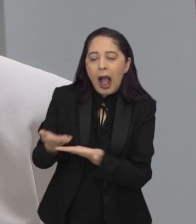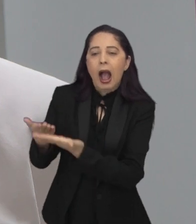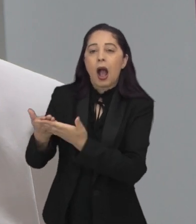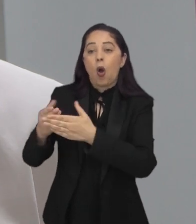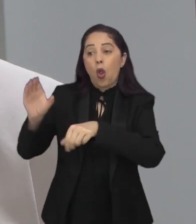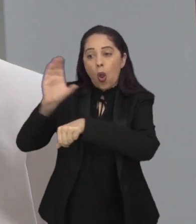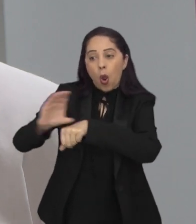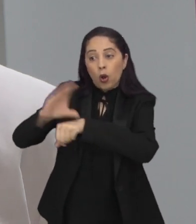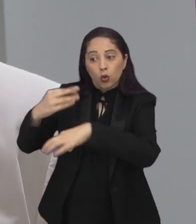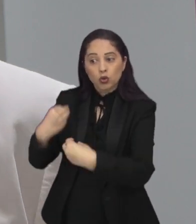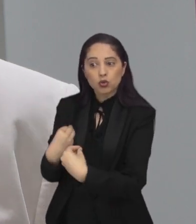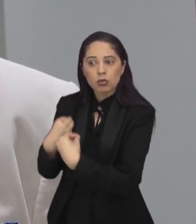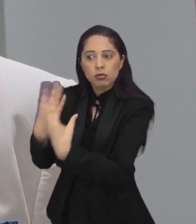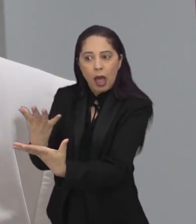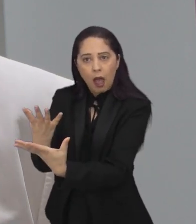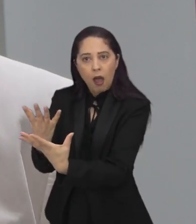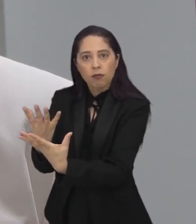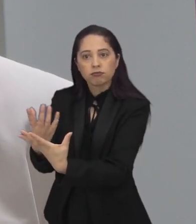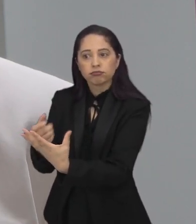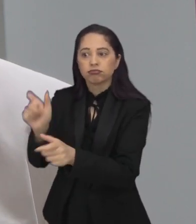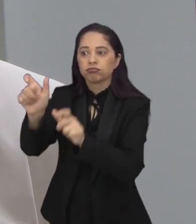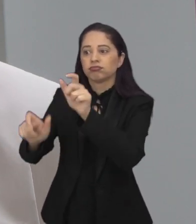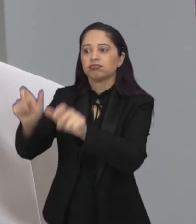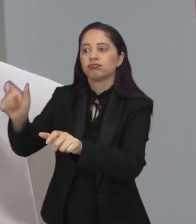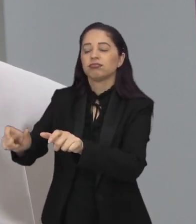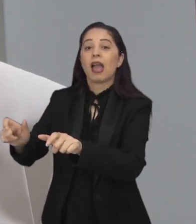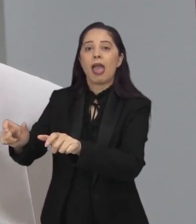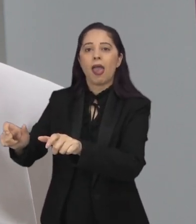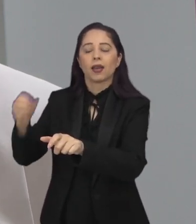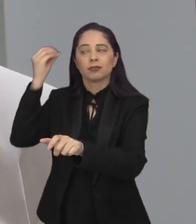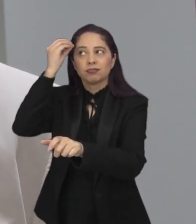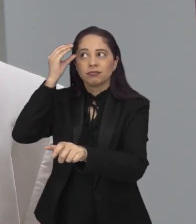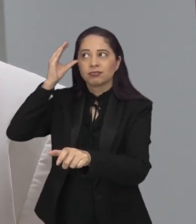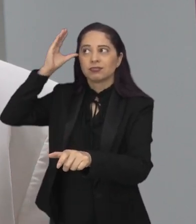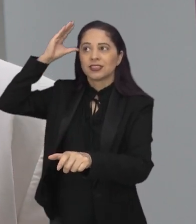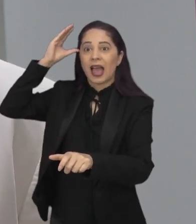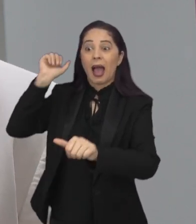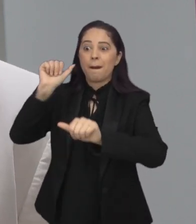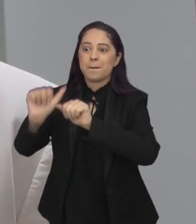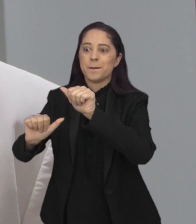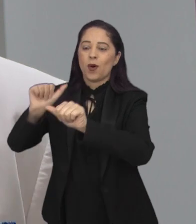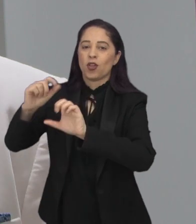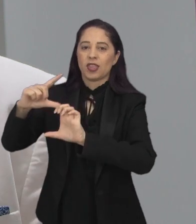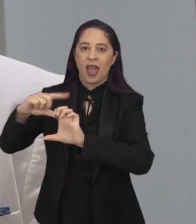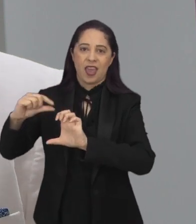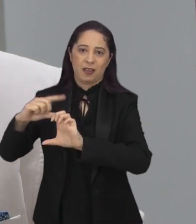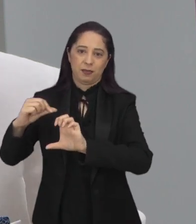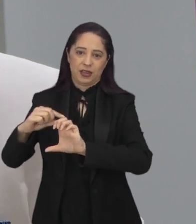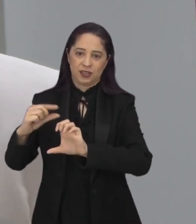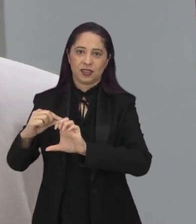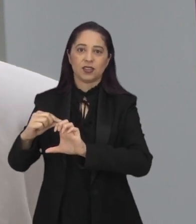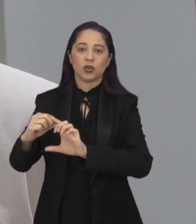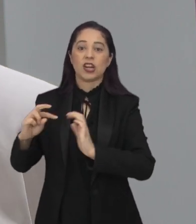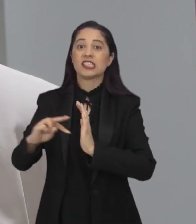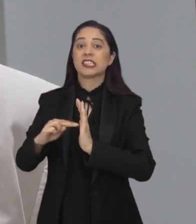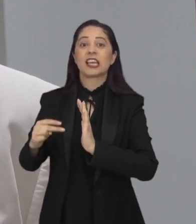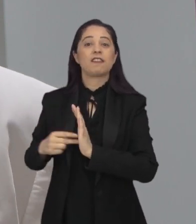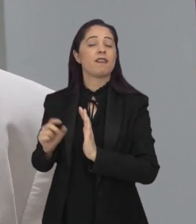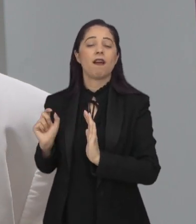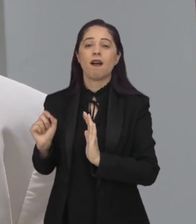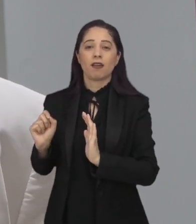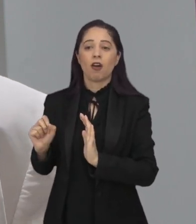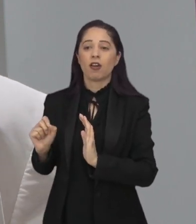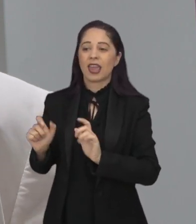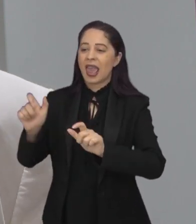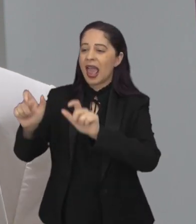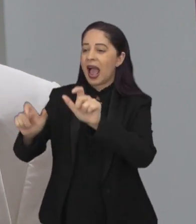aulas, né, alguns cursos para as mulheres, destinando para o objetivo delas se tornarem empreendedoras, você está construindo uma estrutura,